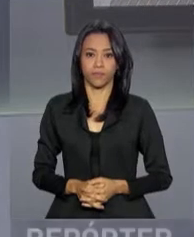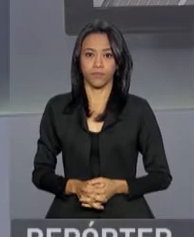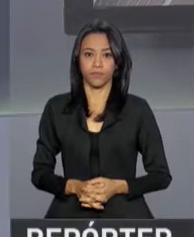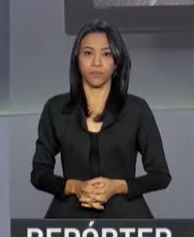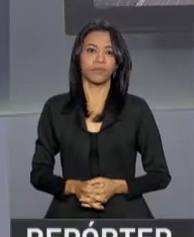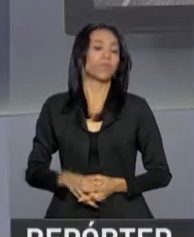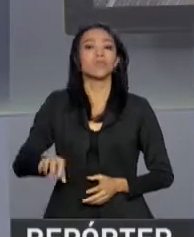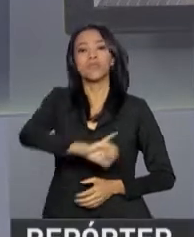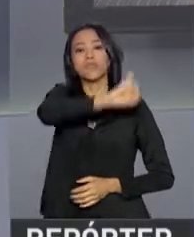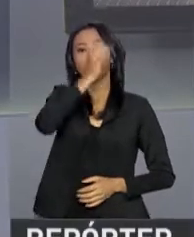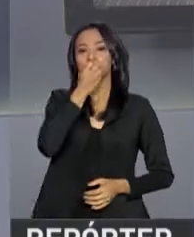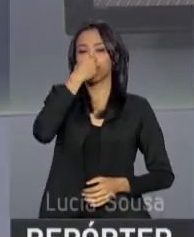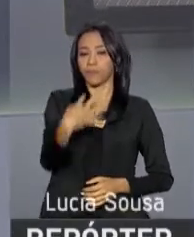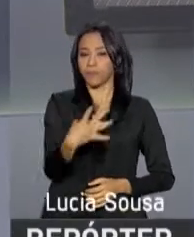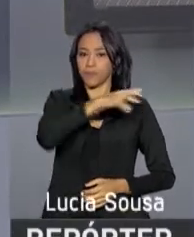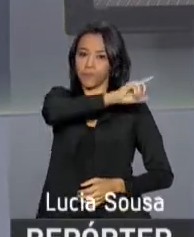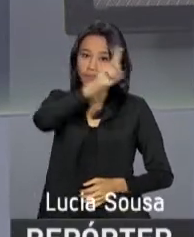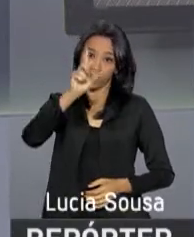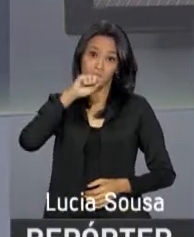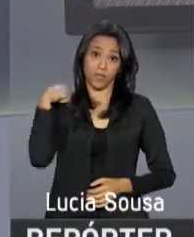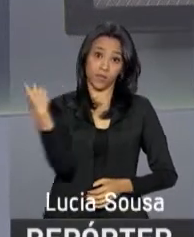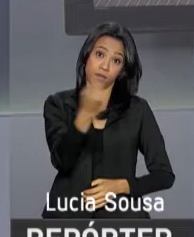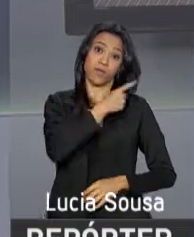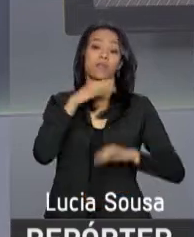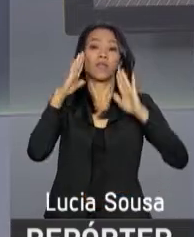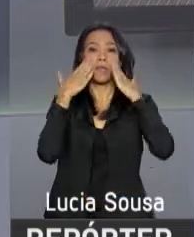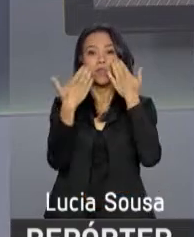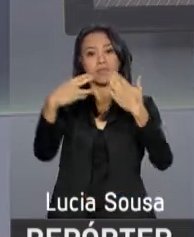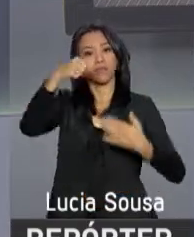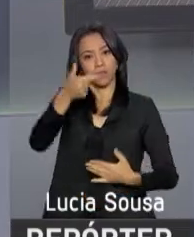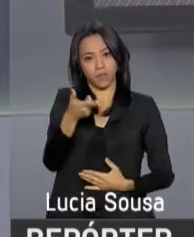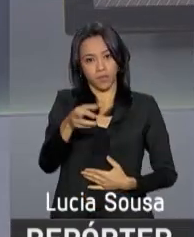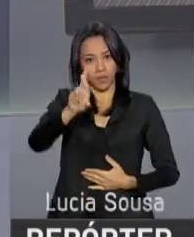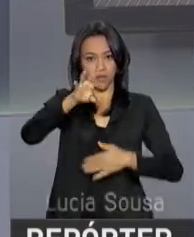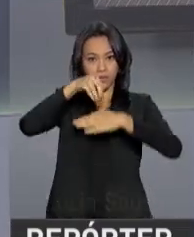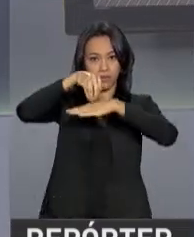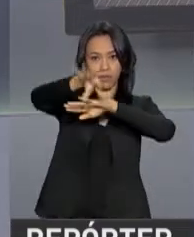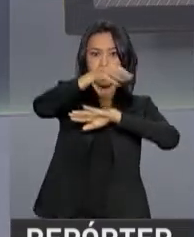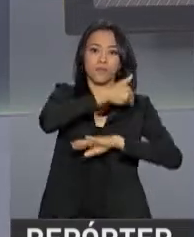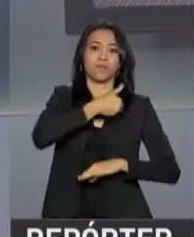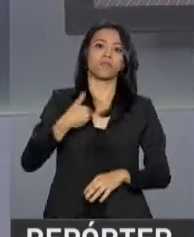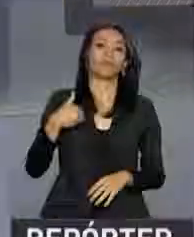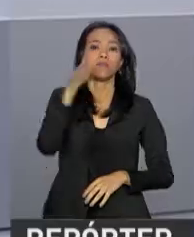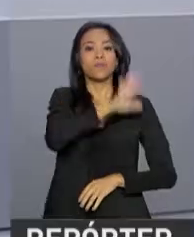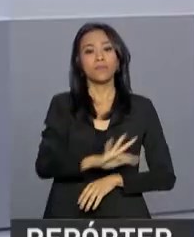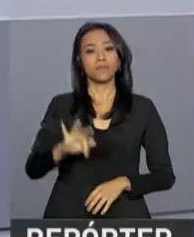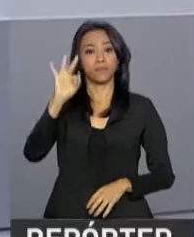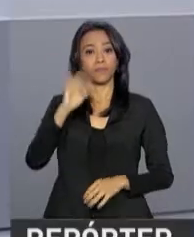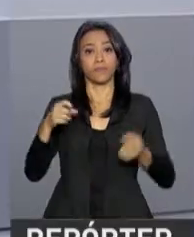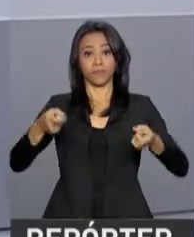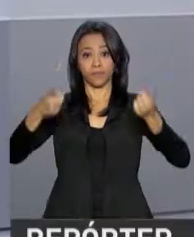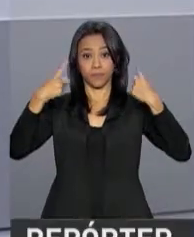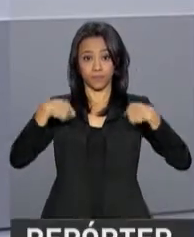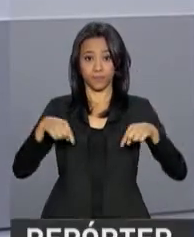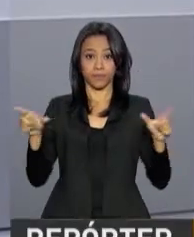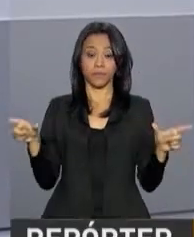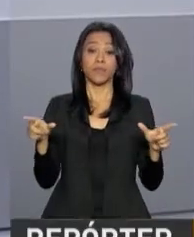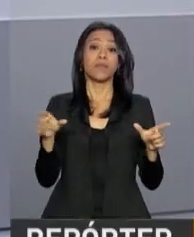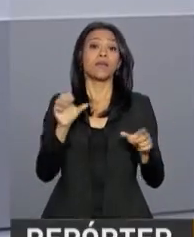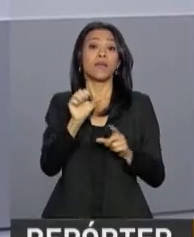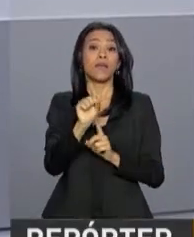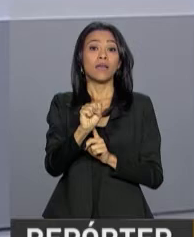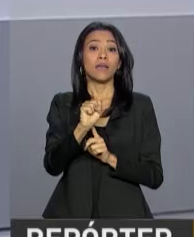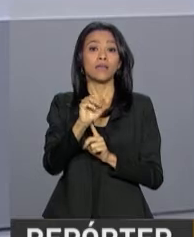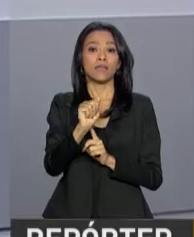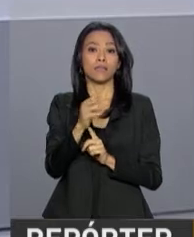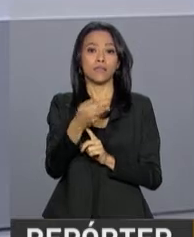olá bom dia estamos de volta com o repórter nbr as notícias do governo federal a safra de grãos